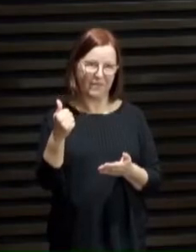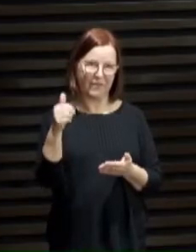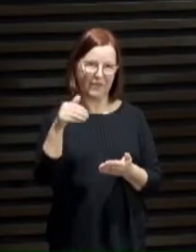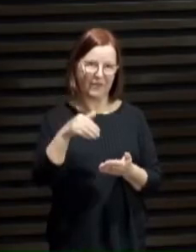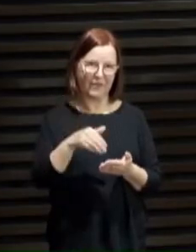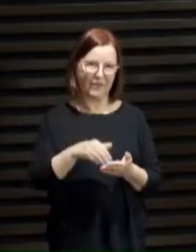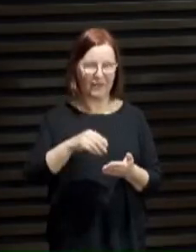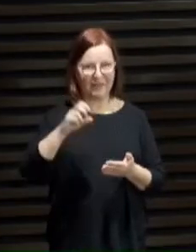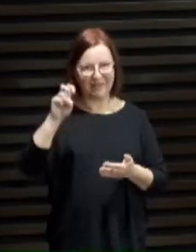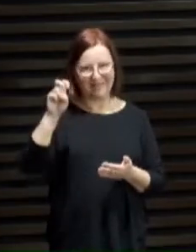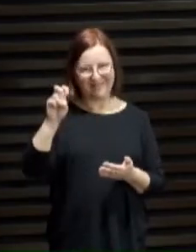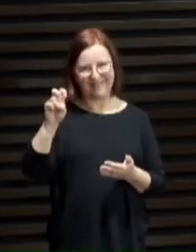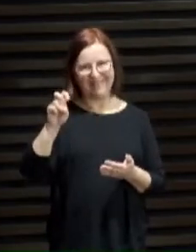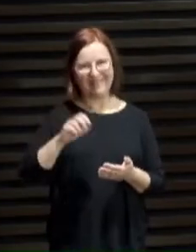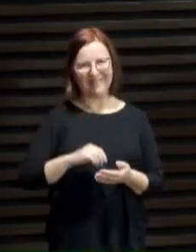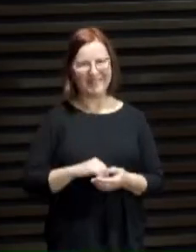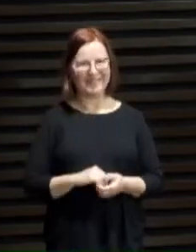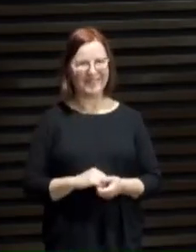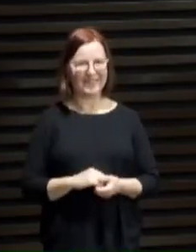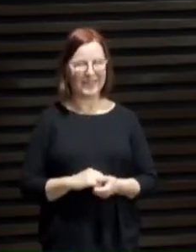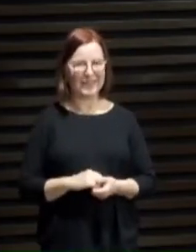até o 5.